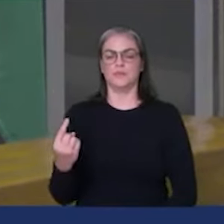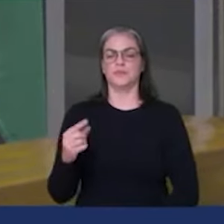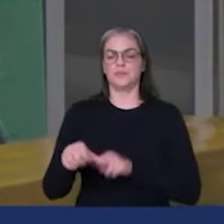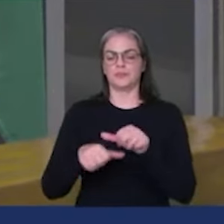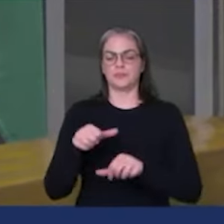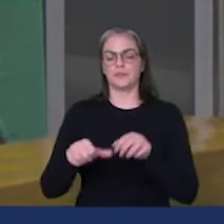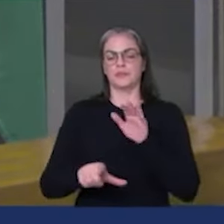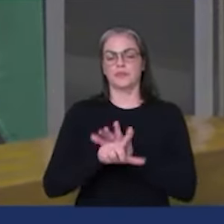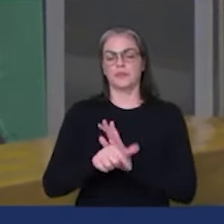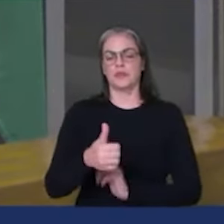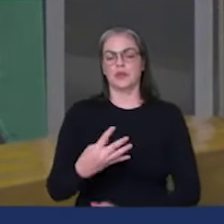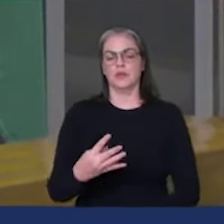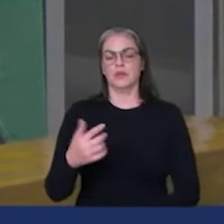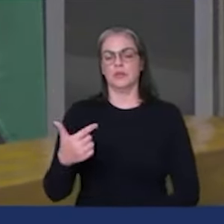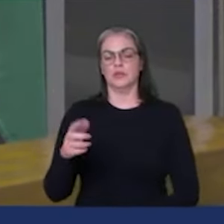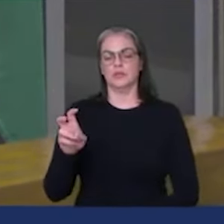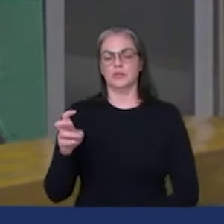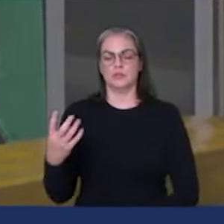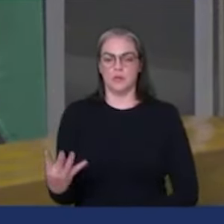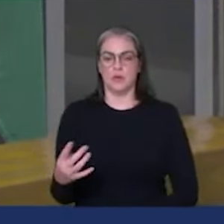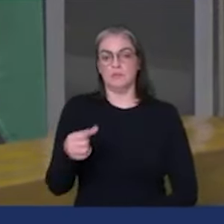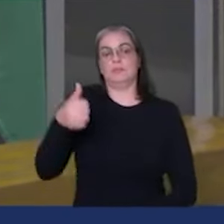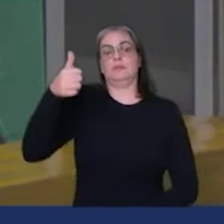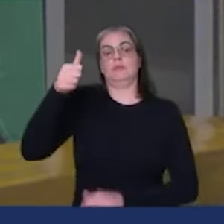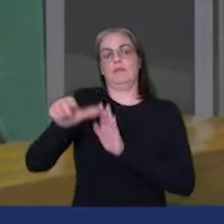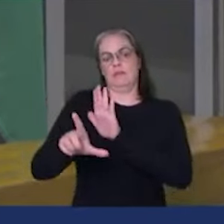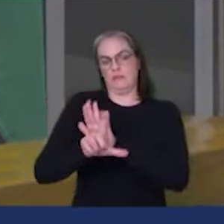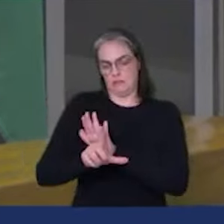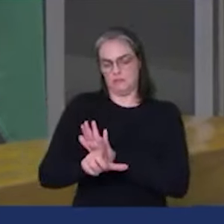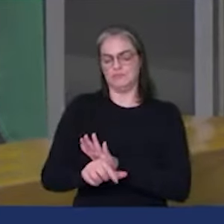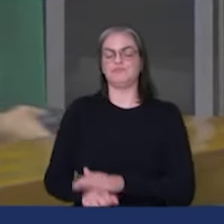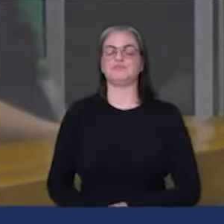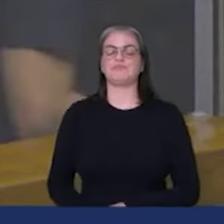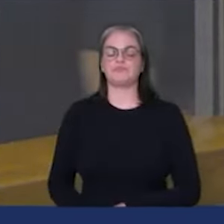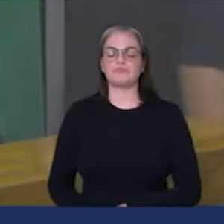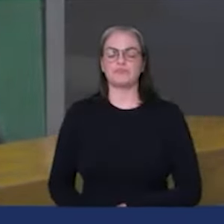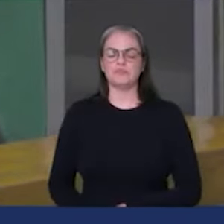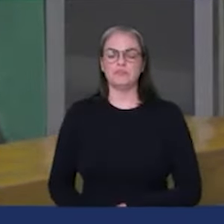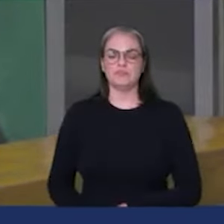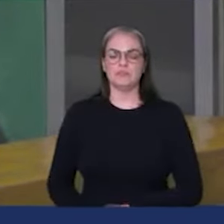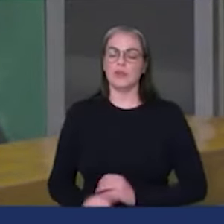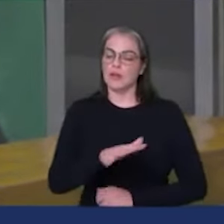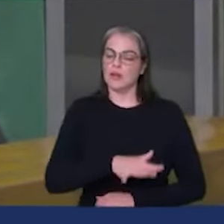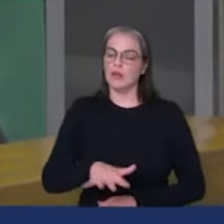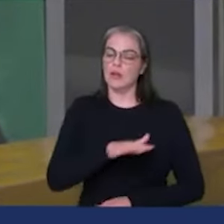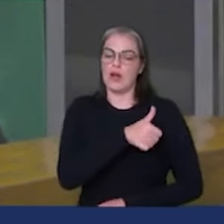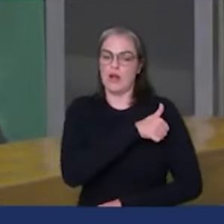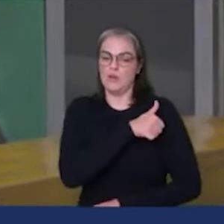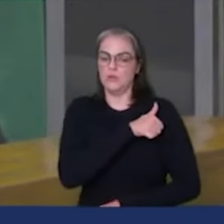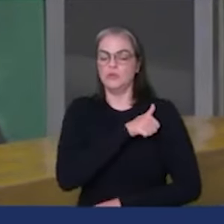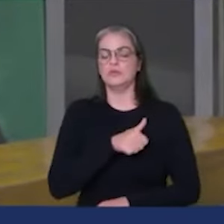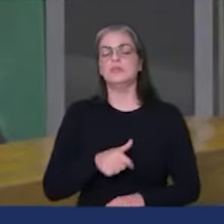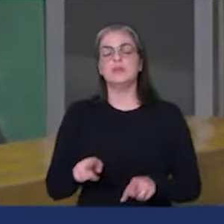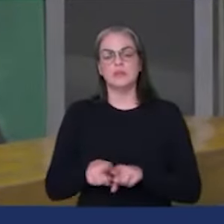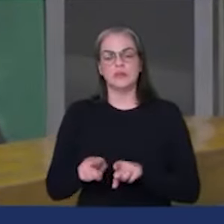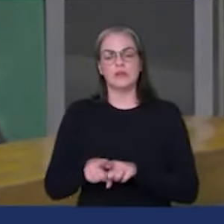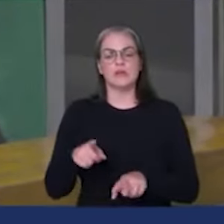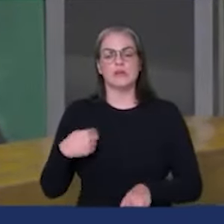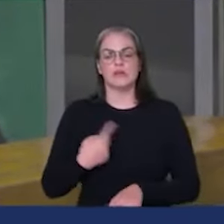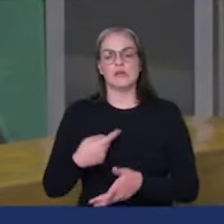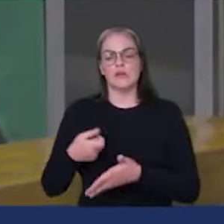de 2021, primeira lei para TDAH e dislexia. Voltado ao público estudantil, também lutamos quando alguns parlamentares do